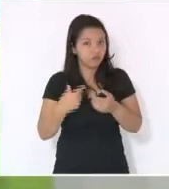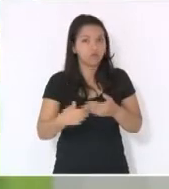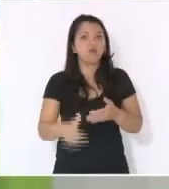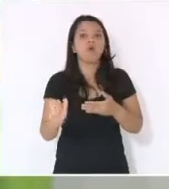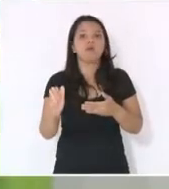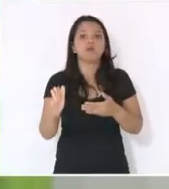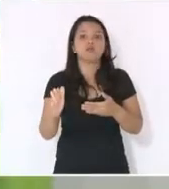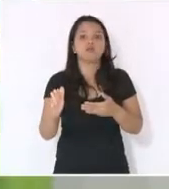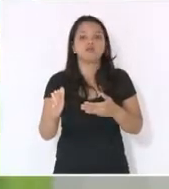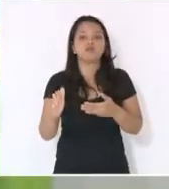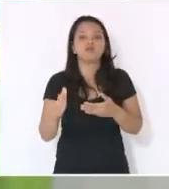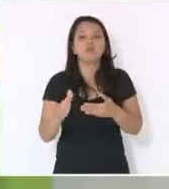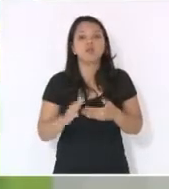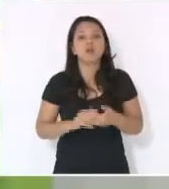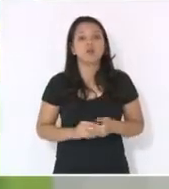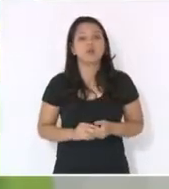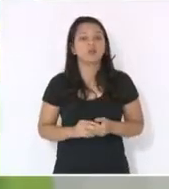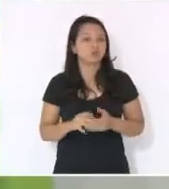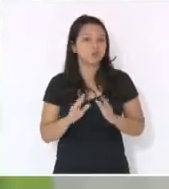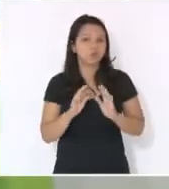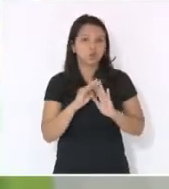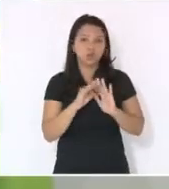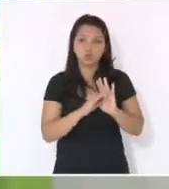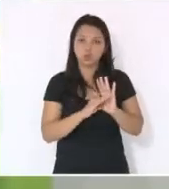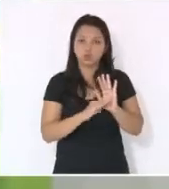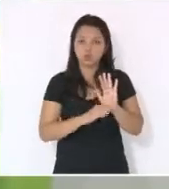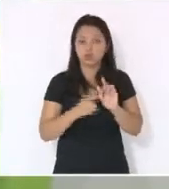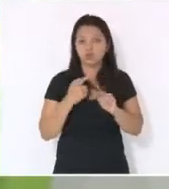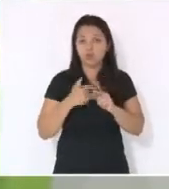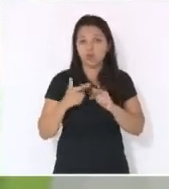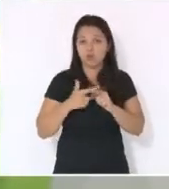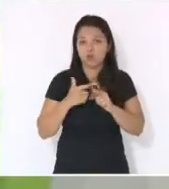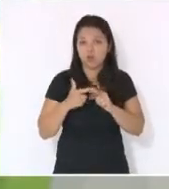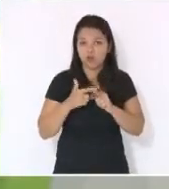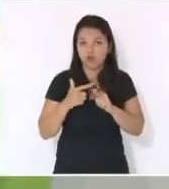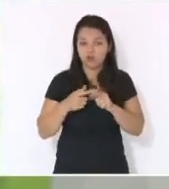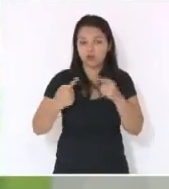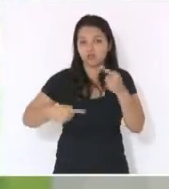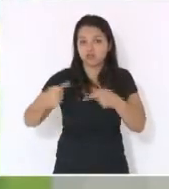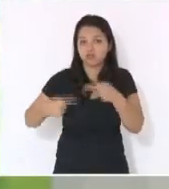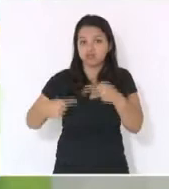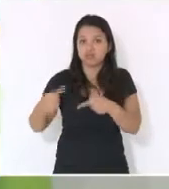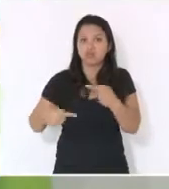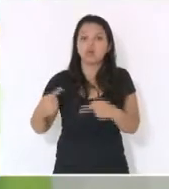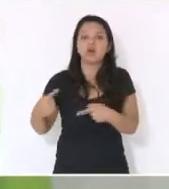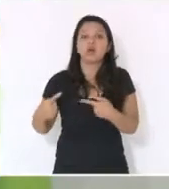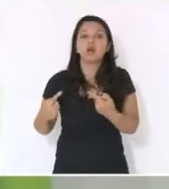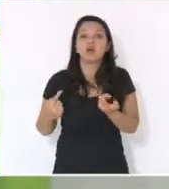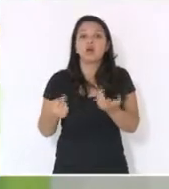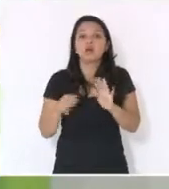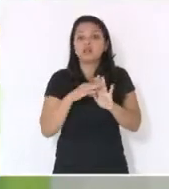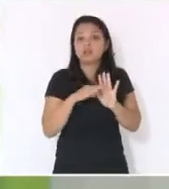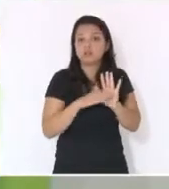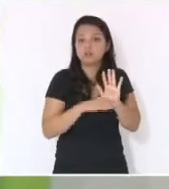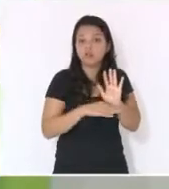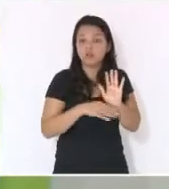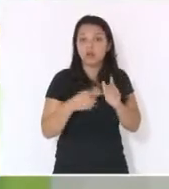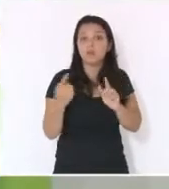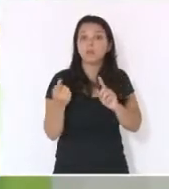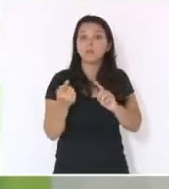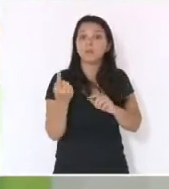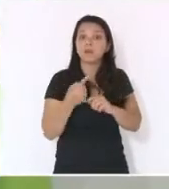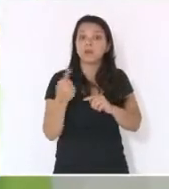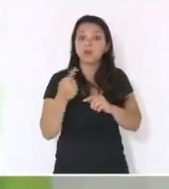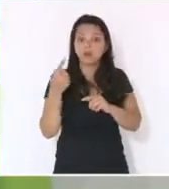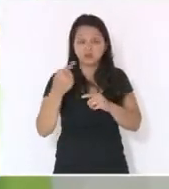já com problemas de competitividade, inclusive segmentos que, nesses primeiros dias úteis de